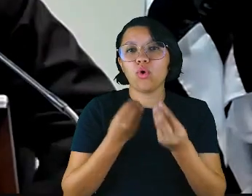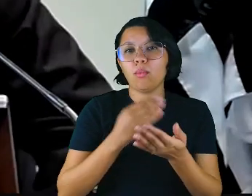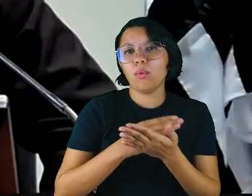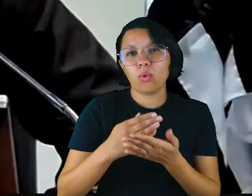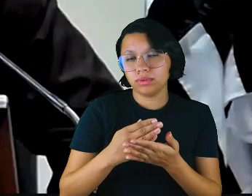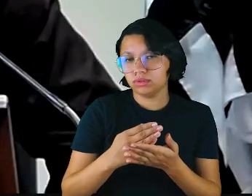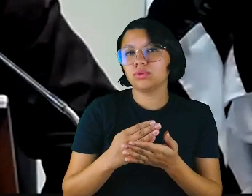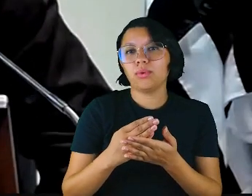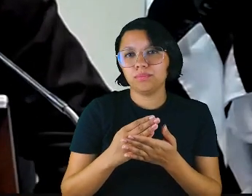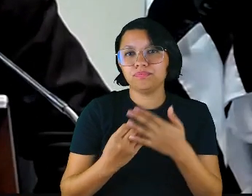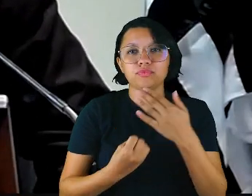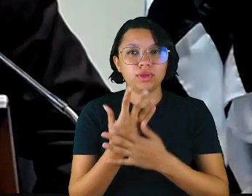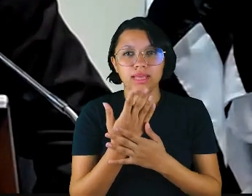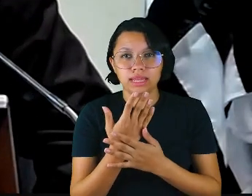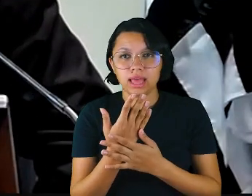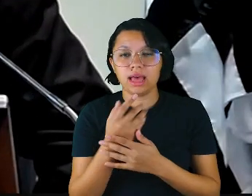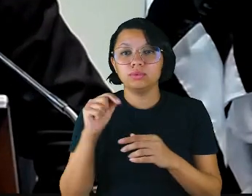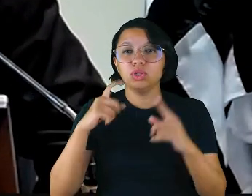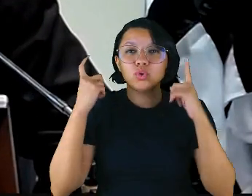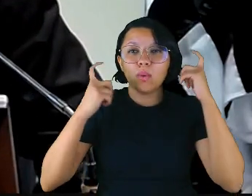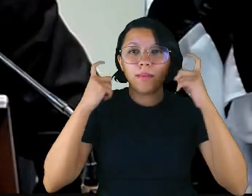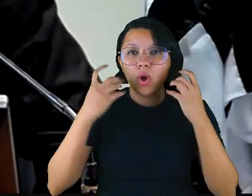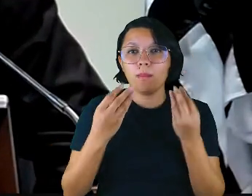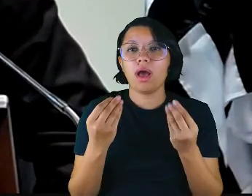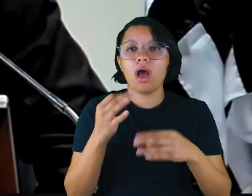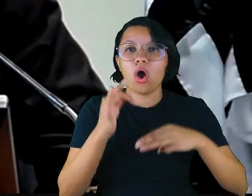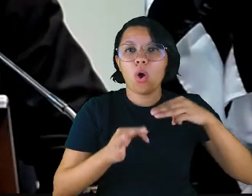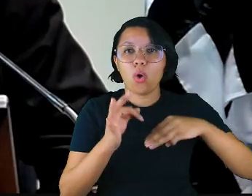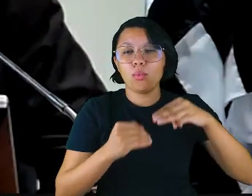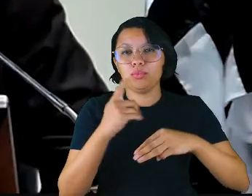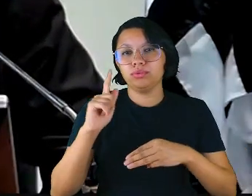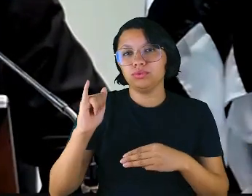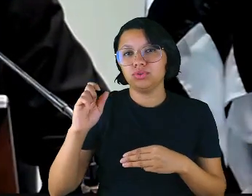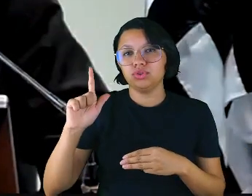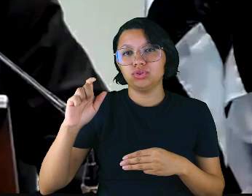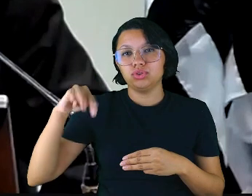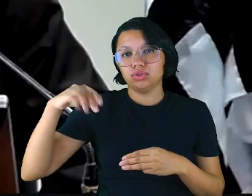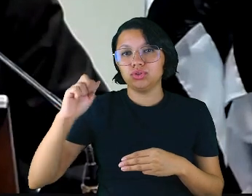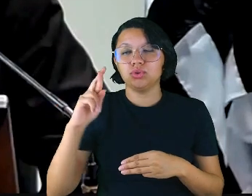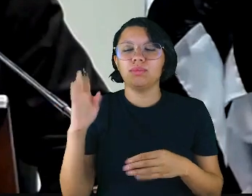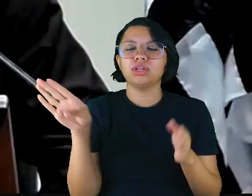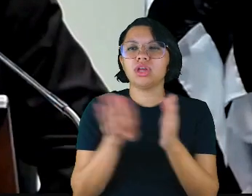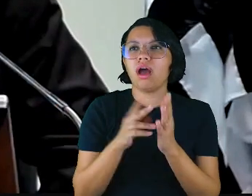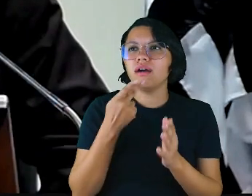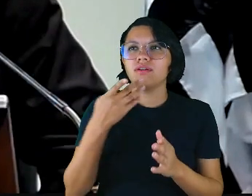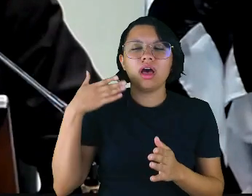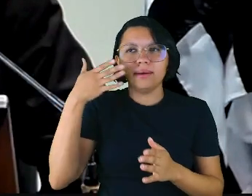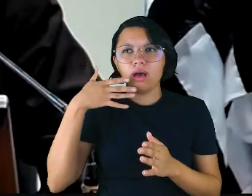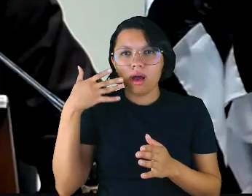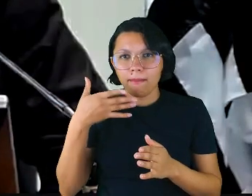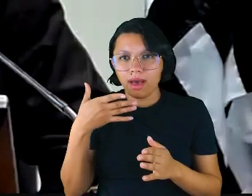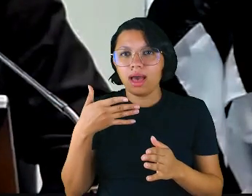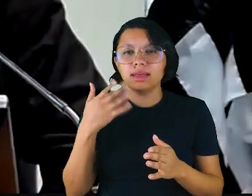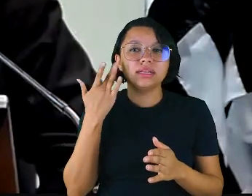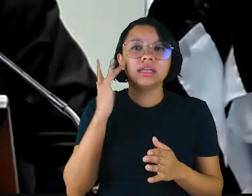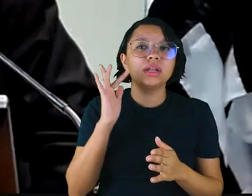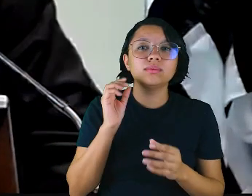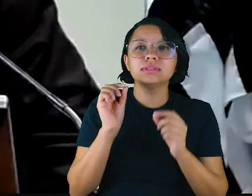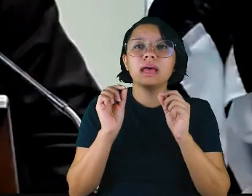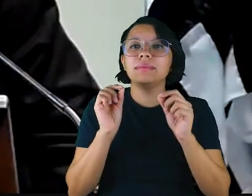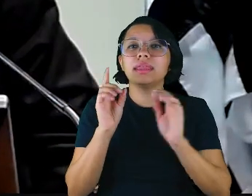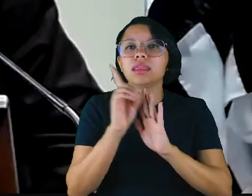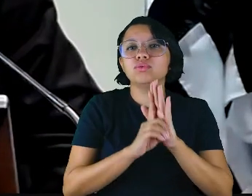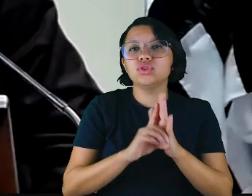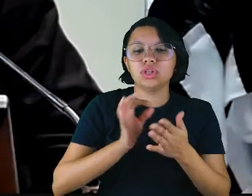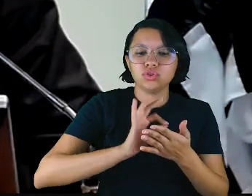mais qual era o leading case, e isso é motivo de preocupação. O ministro Gilmar Mendes, numa palestra, chegou até a destacar que nem se sabe